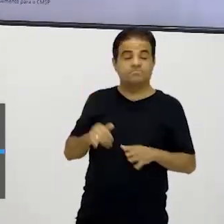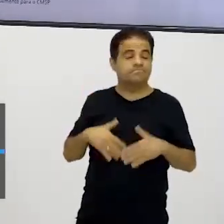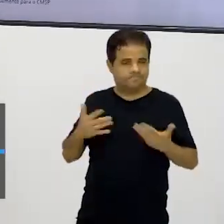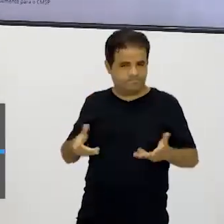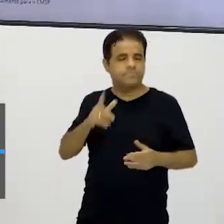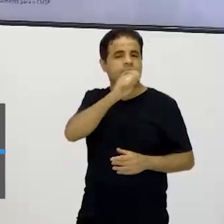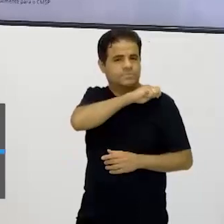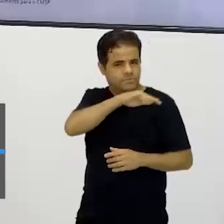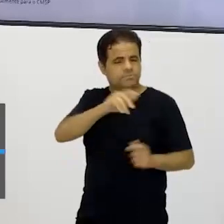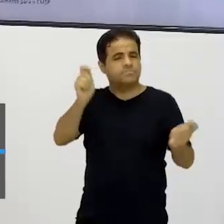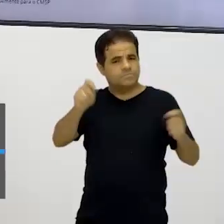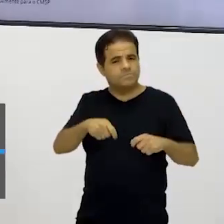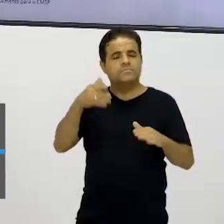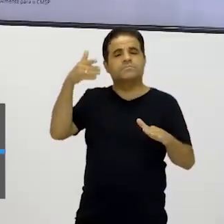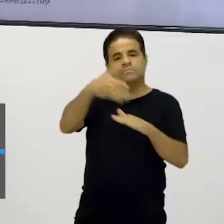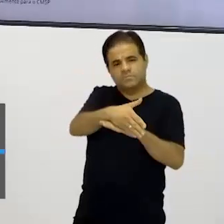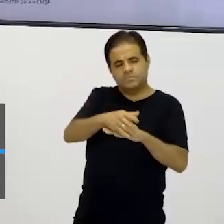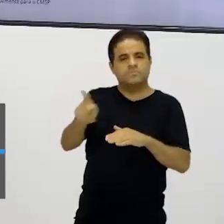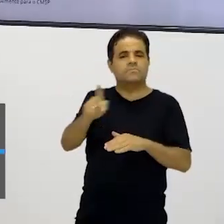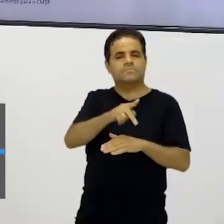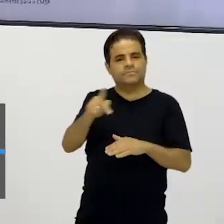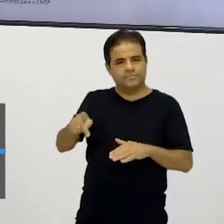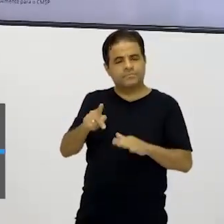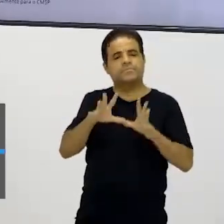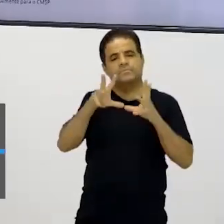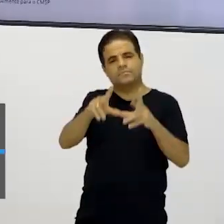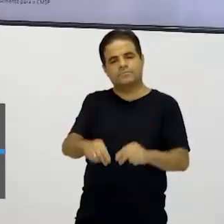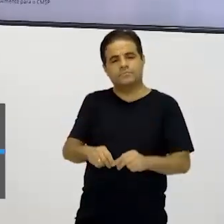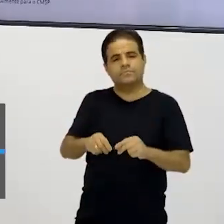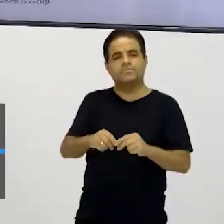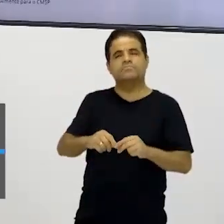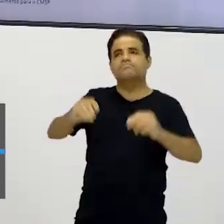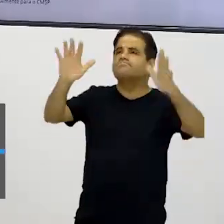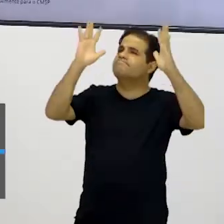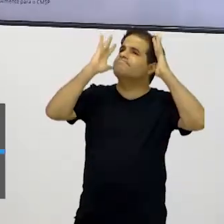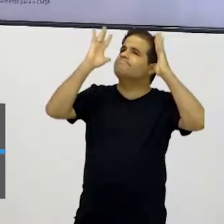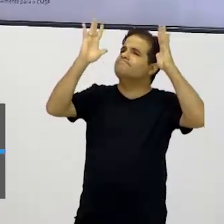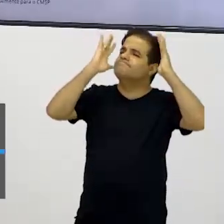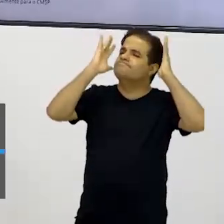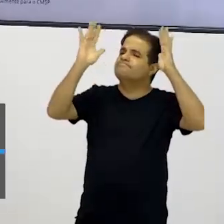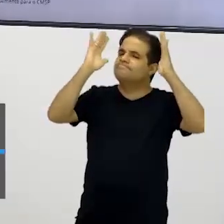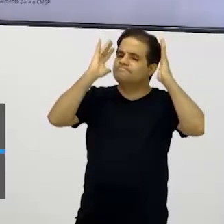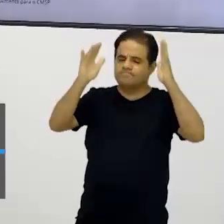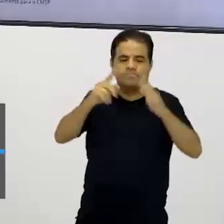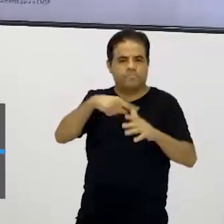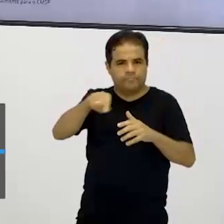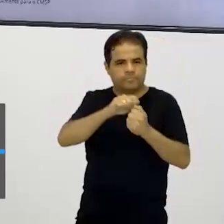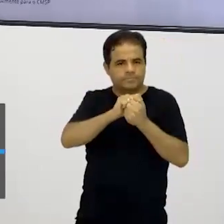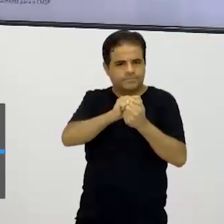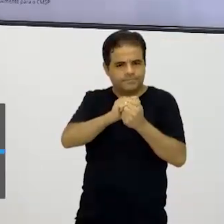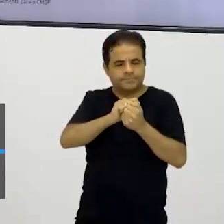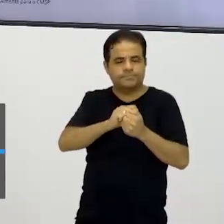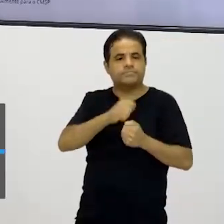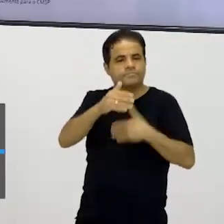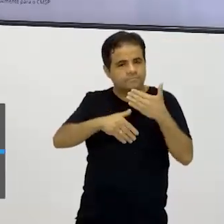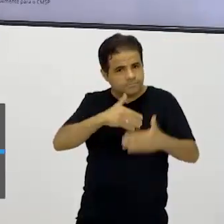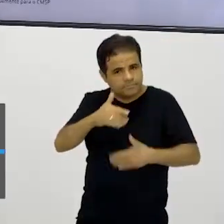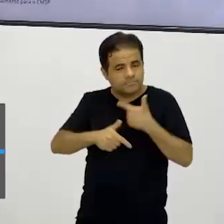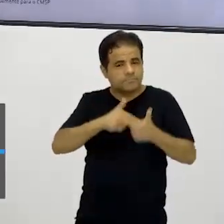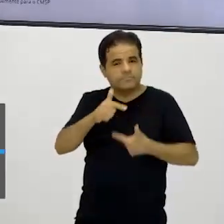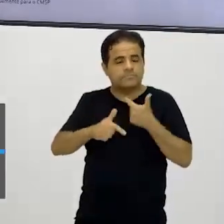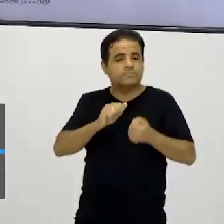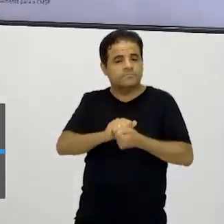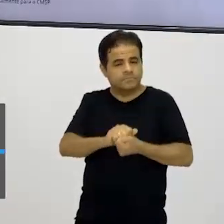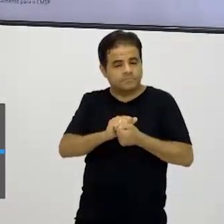os alunos podem participar, os professores também, fazendo essa reflexão com a gente, né? Trabalhando aí com a gente, o que